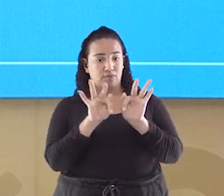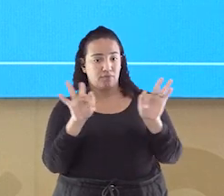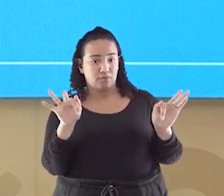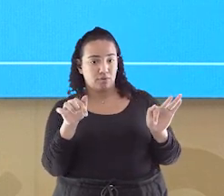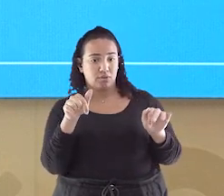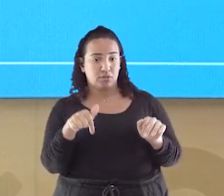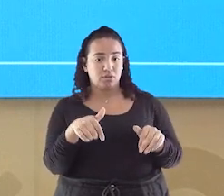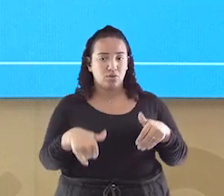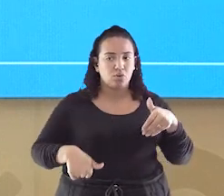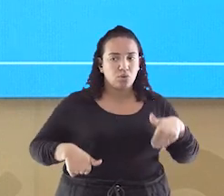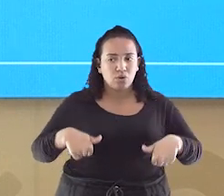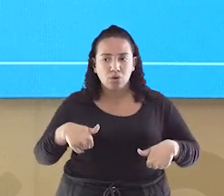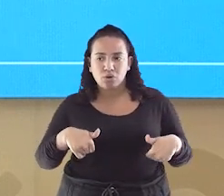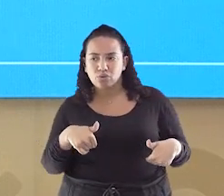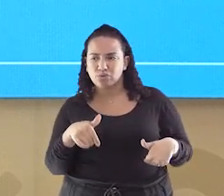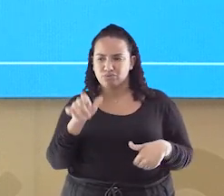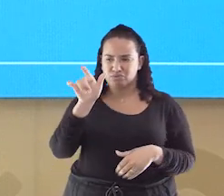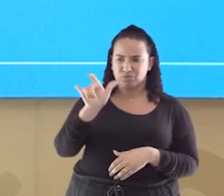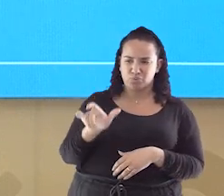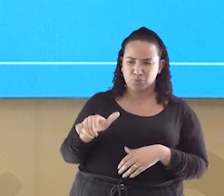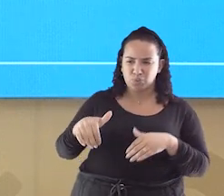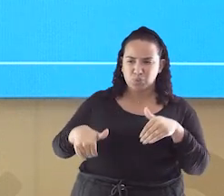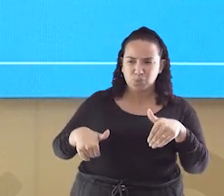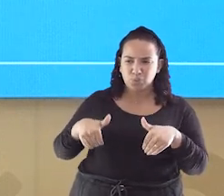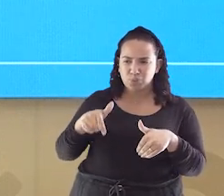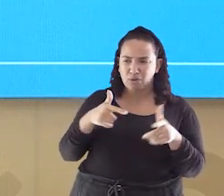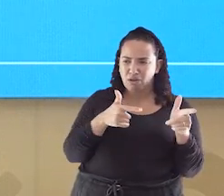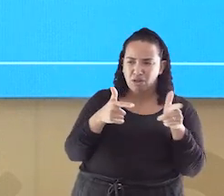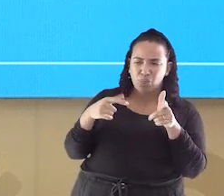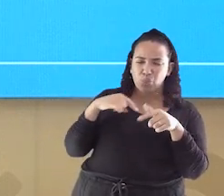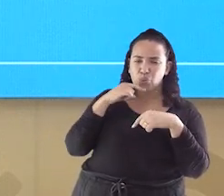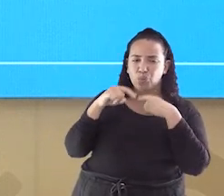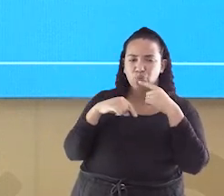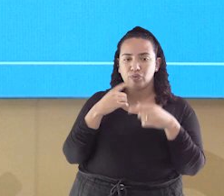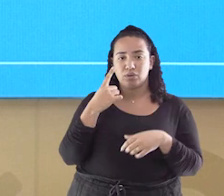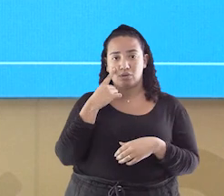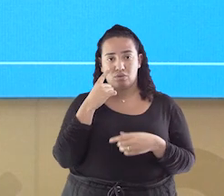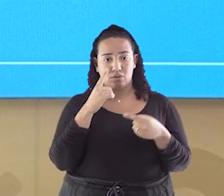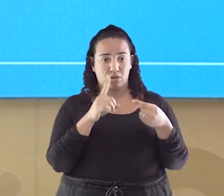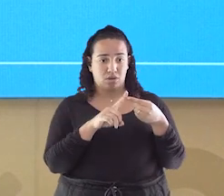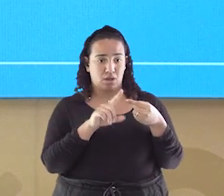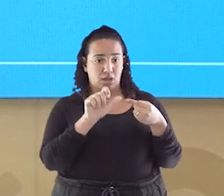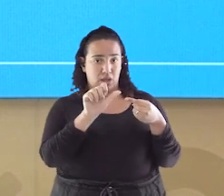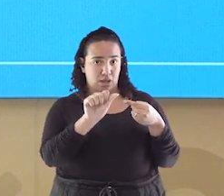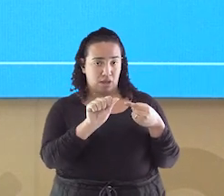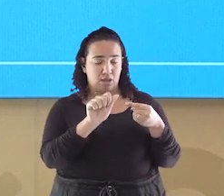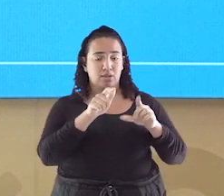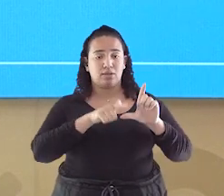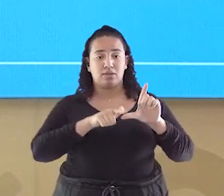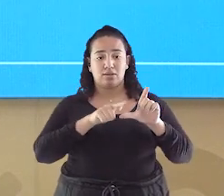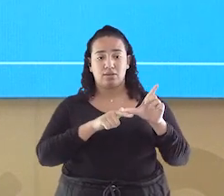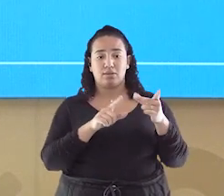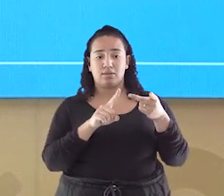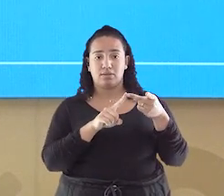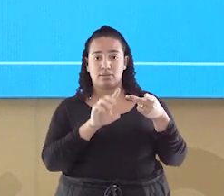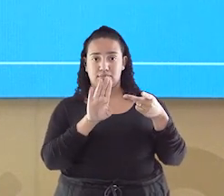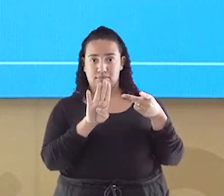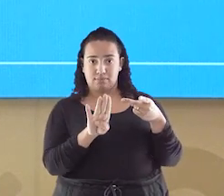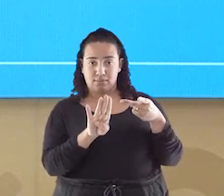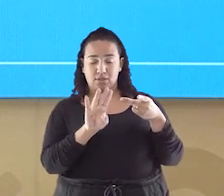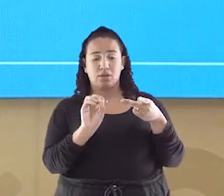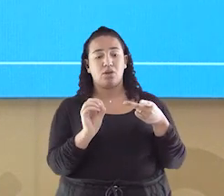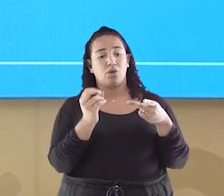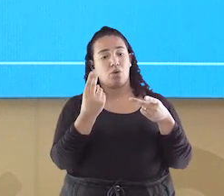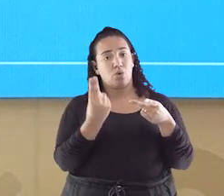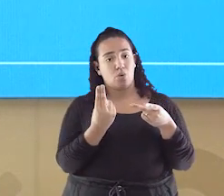os caçadores duvidam de Curupira, temos um verbo. Letra A. Verbo transitivo direto. Letra B,